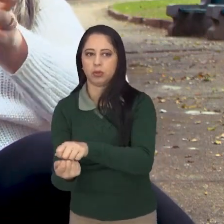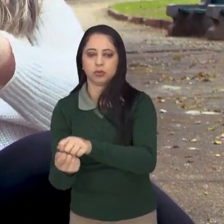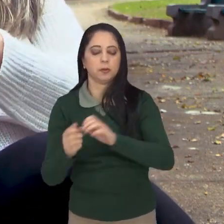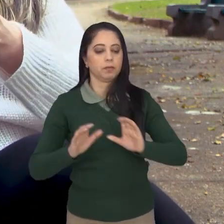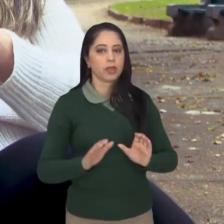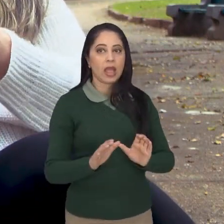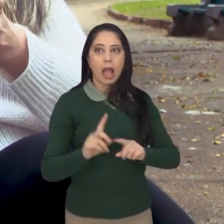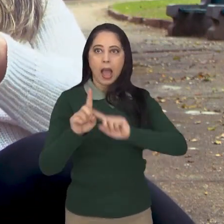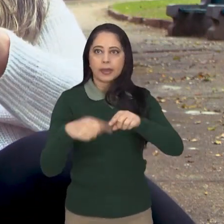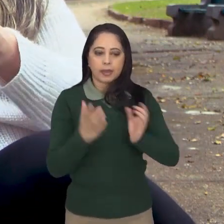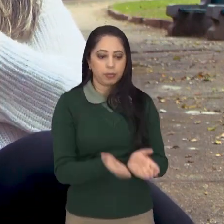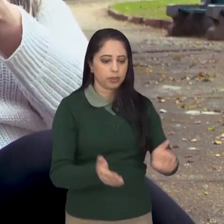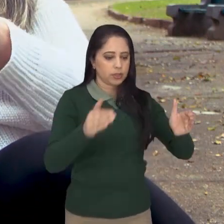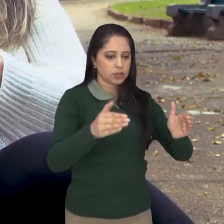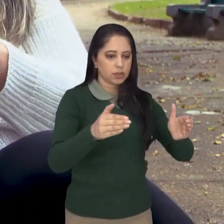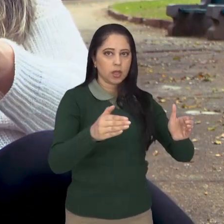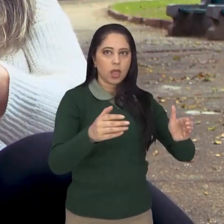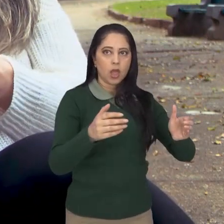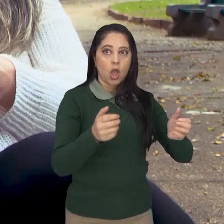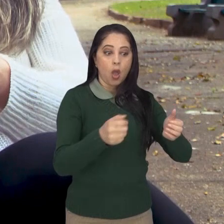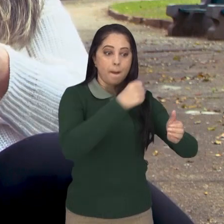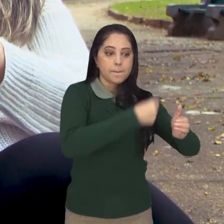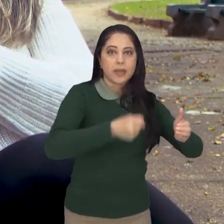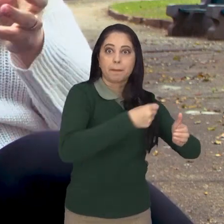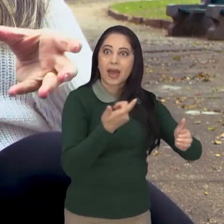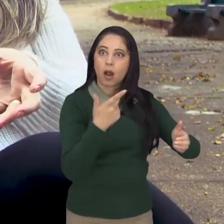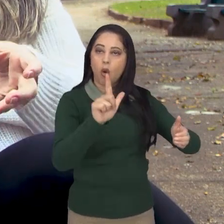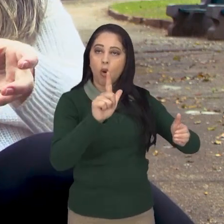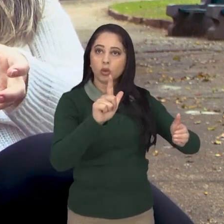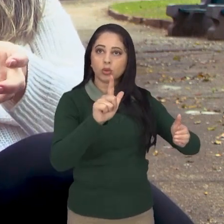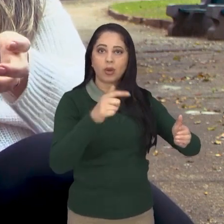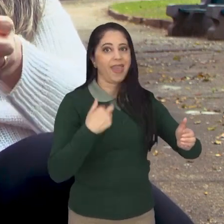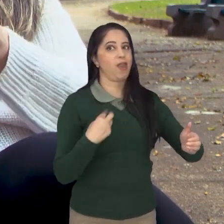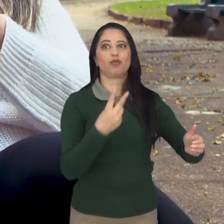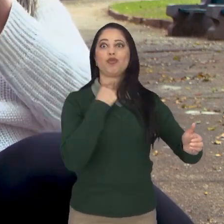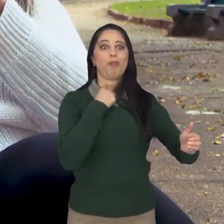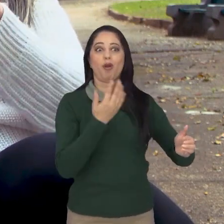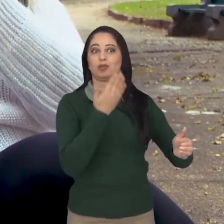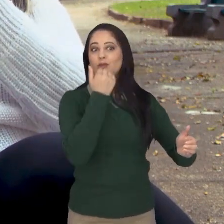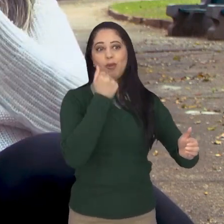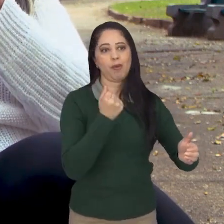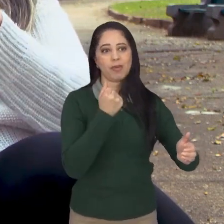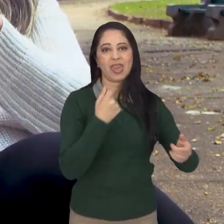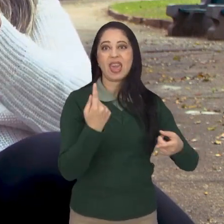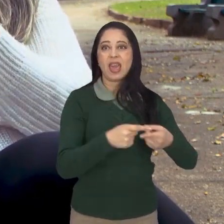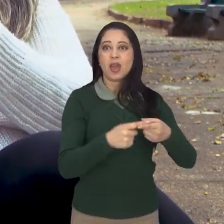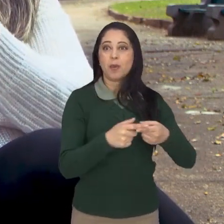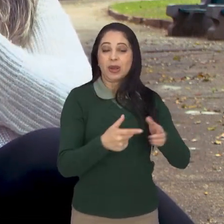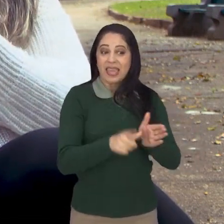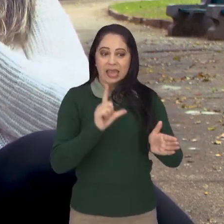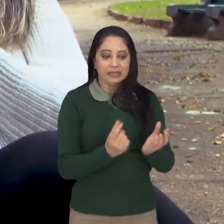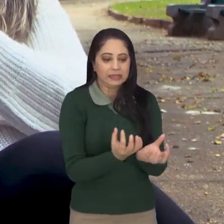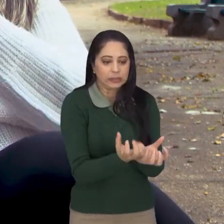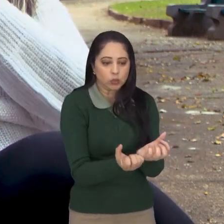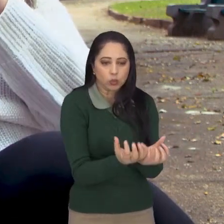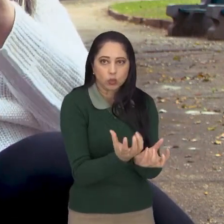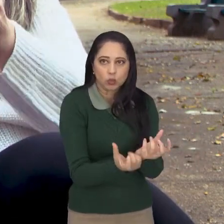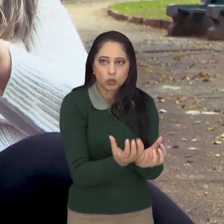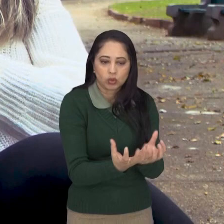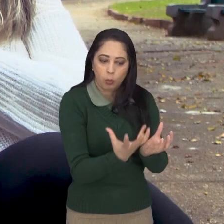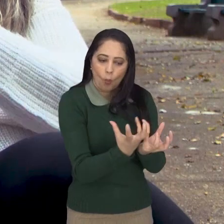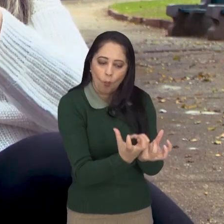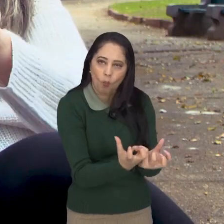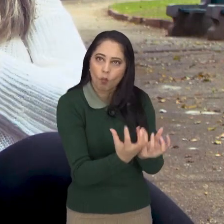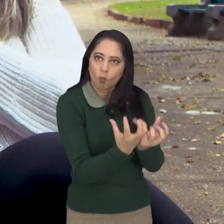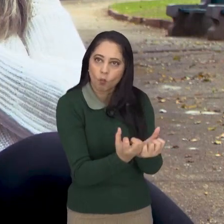E a pessoa cozinha ali naquela mesma panela, eu já não posso ingerir porque a proteína ela fica grudadinha ali. Então,